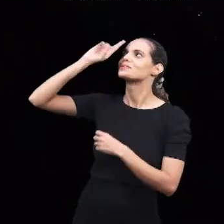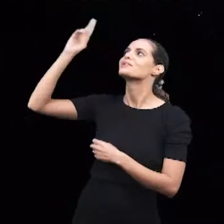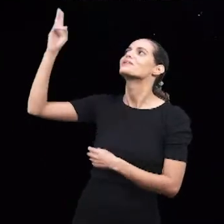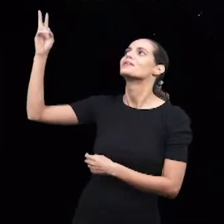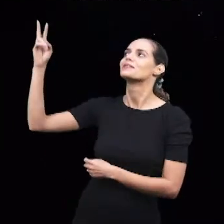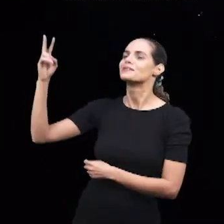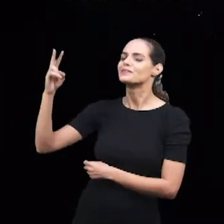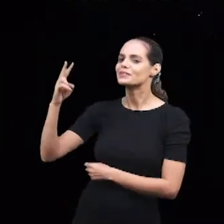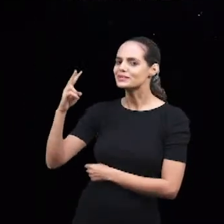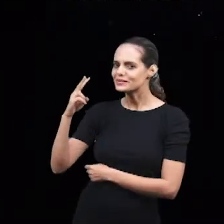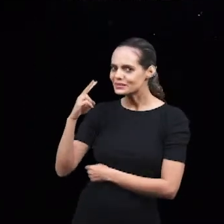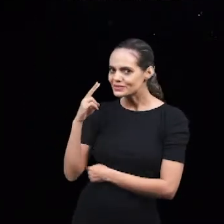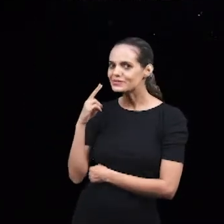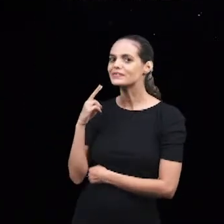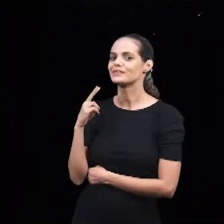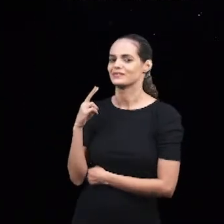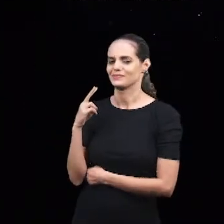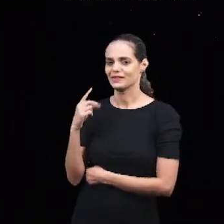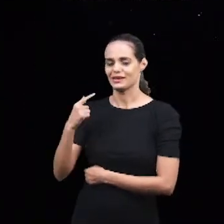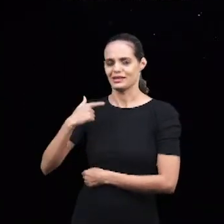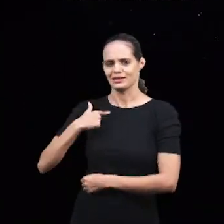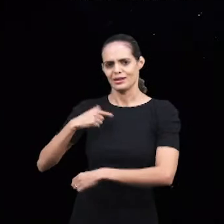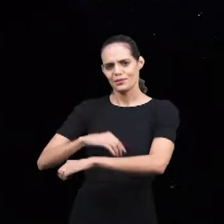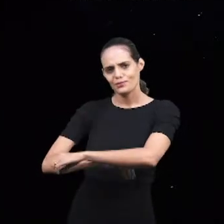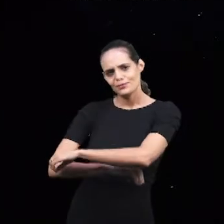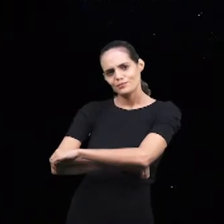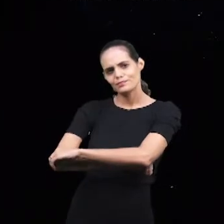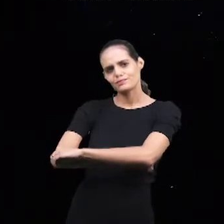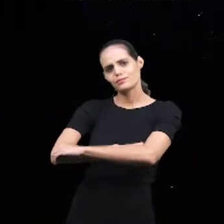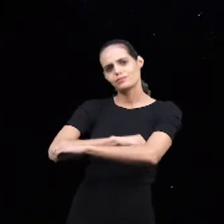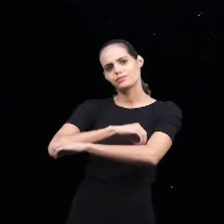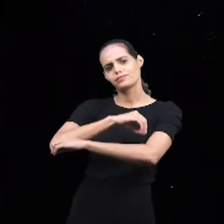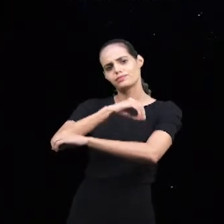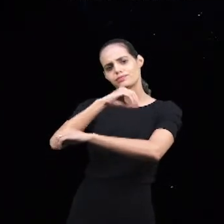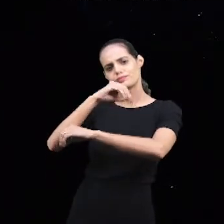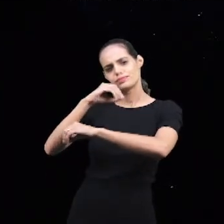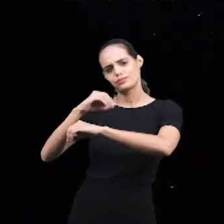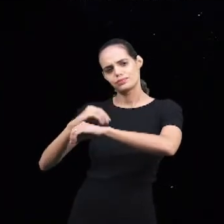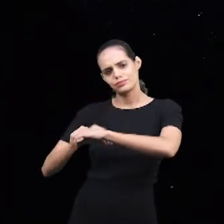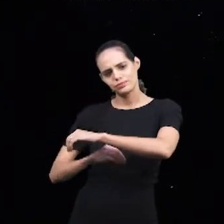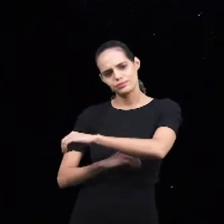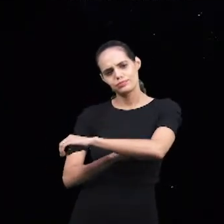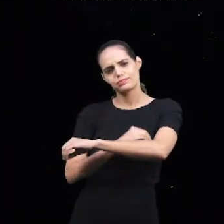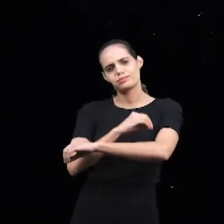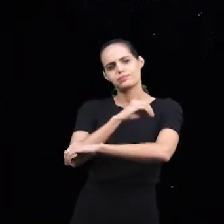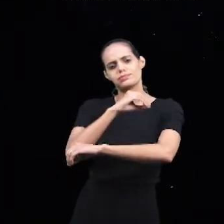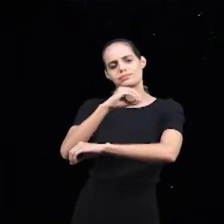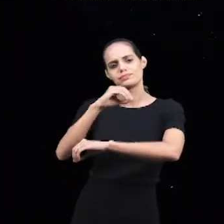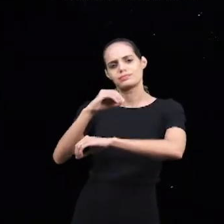voz, em nome das redes eu a ti